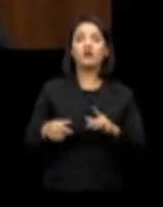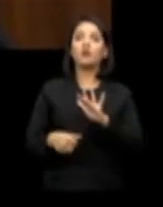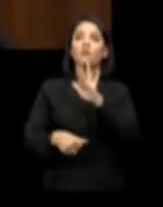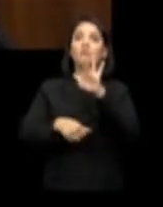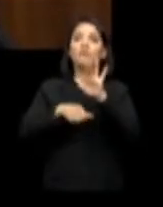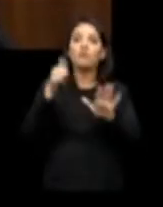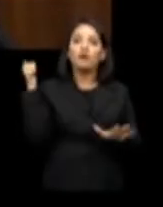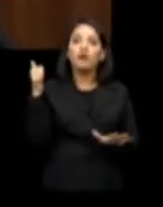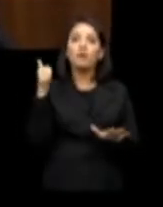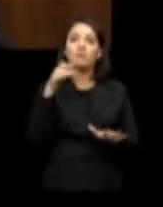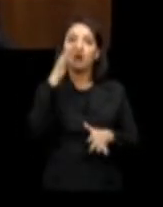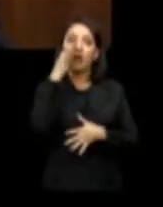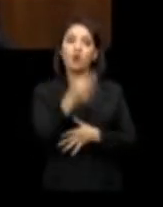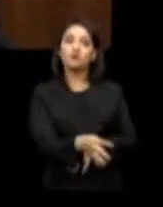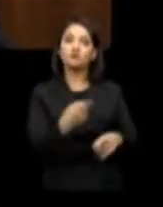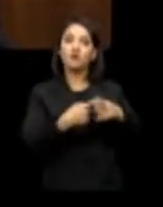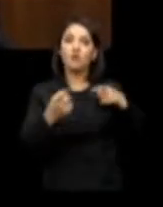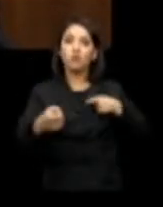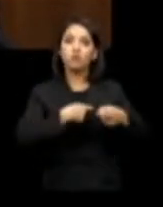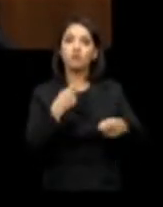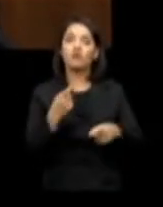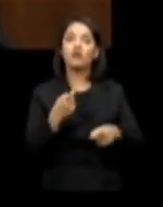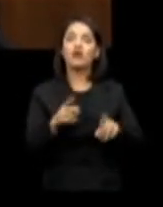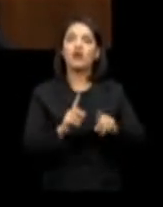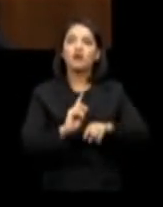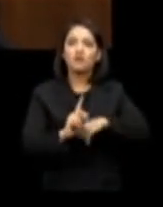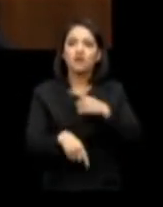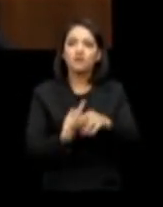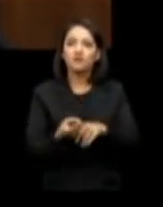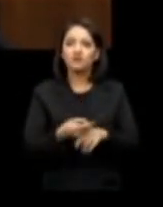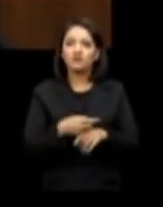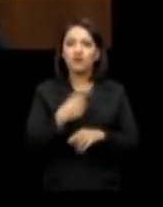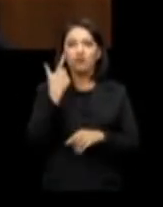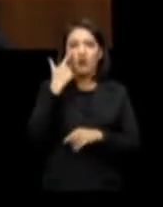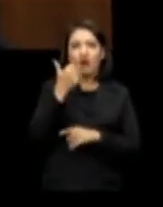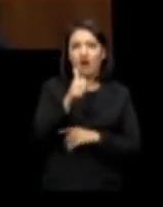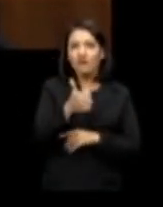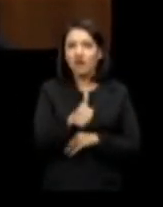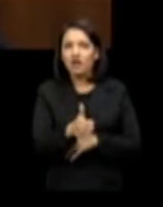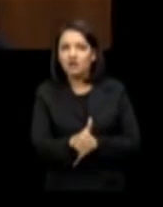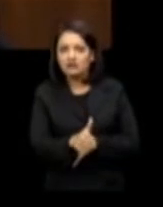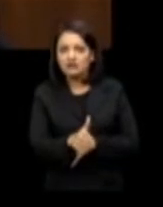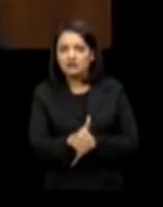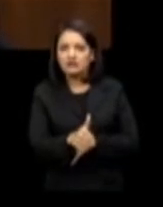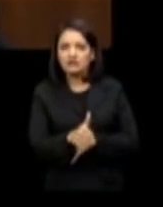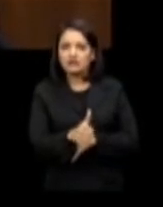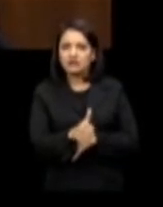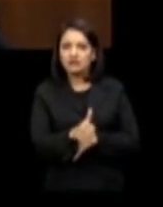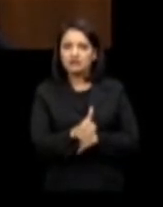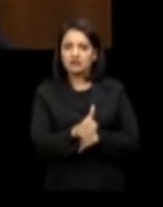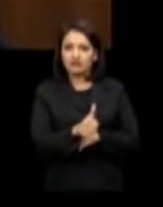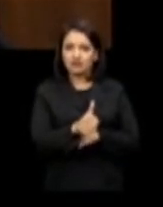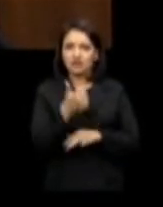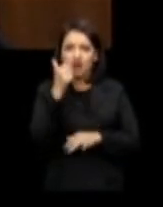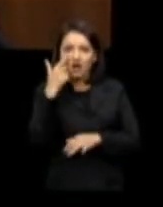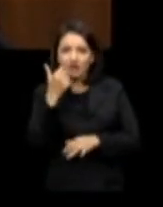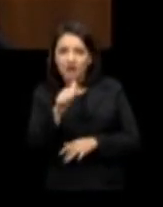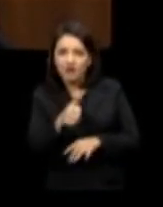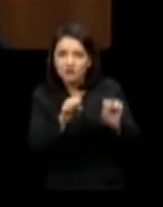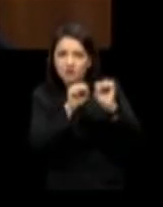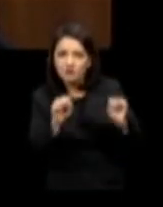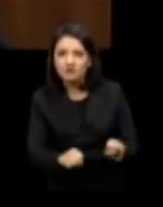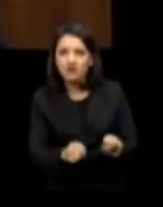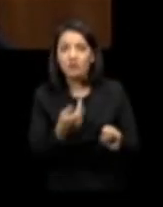sexual e, após uma avaliação do algoritmo, considerou-se que havia alto risco de cometer outro crime, tendo sido